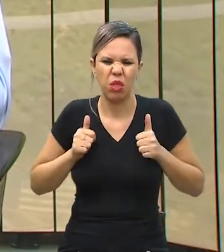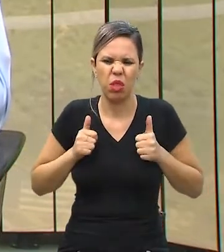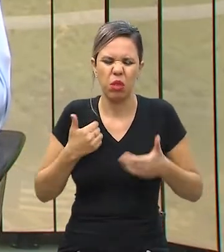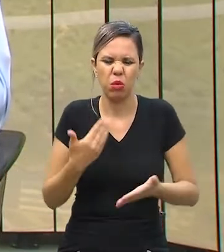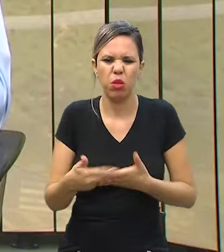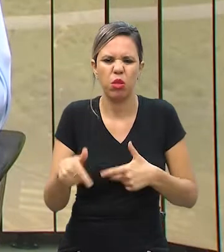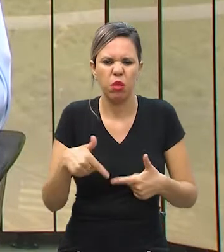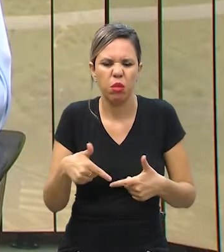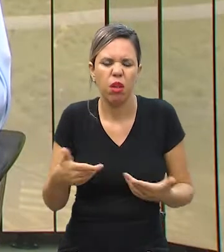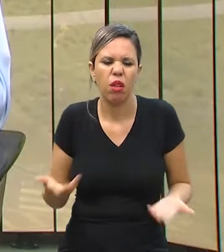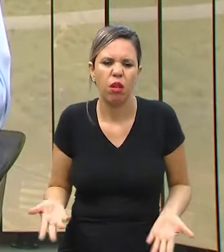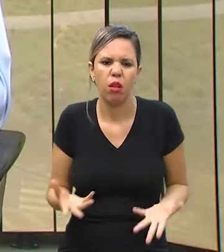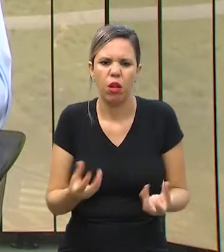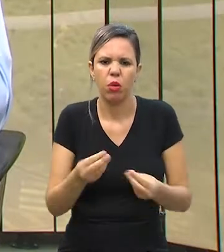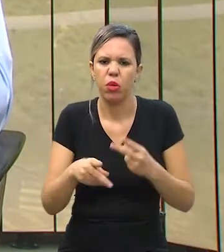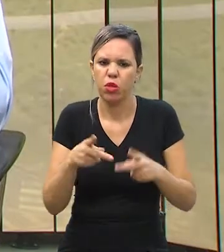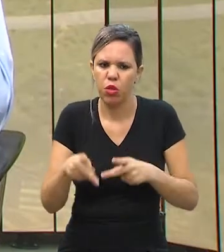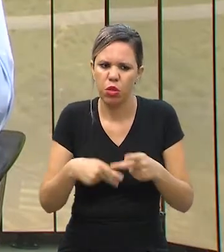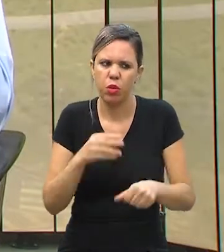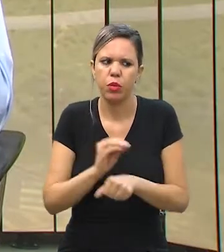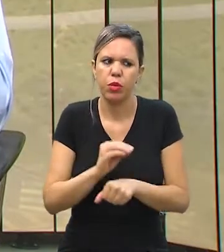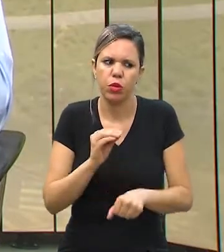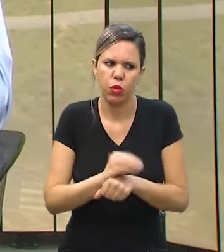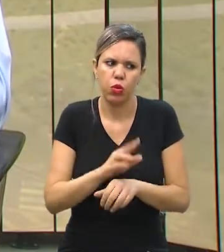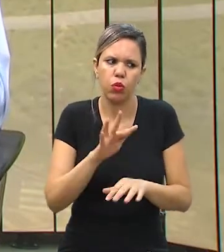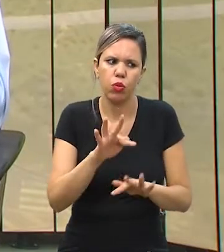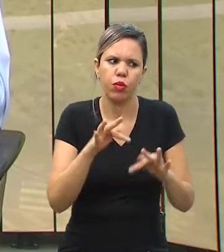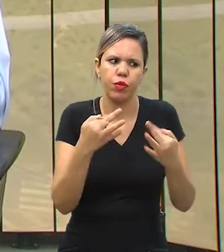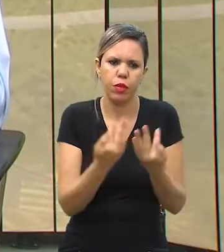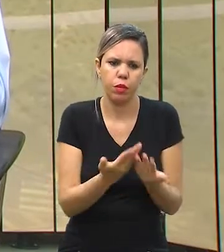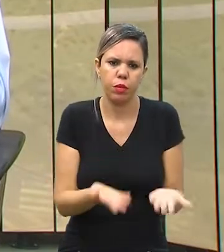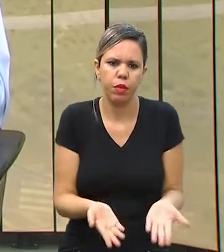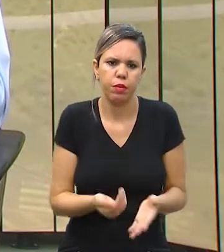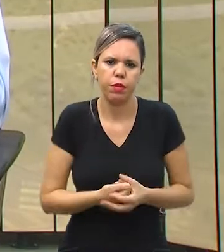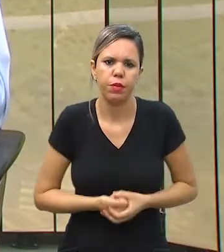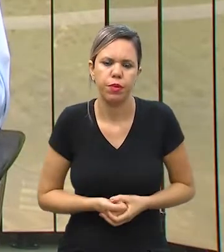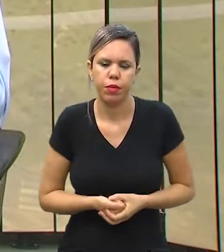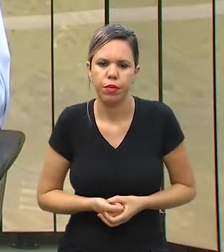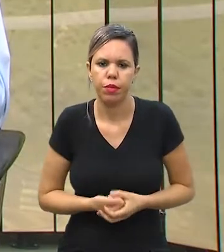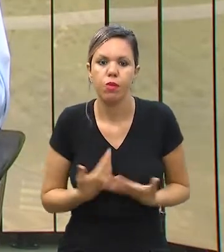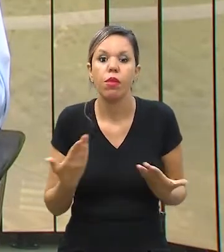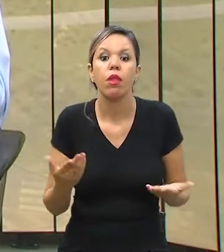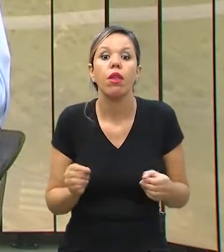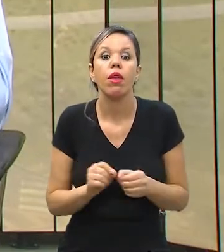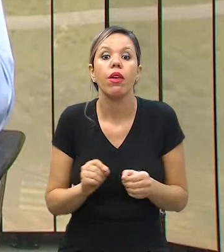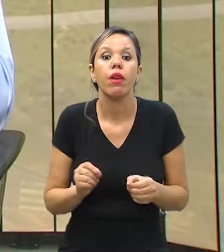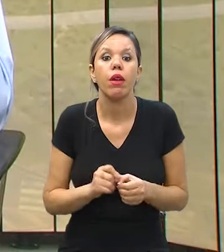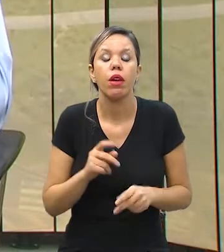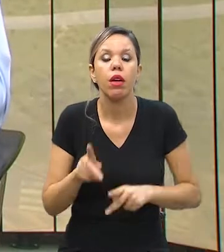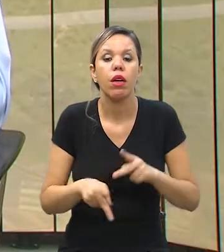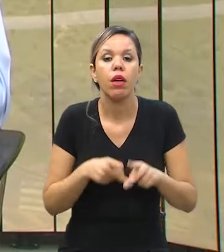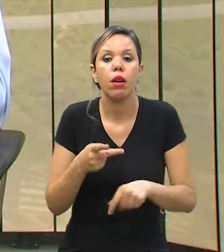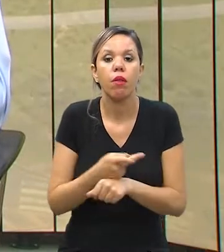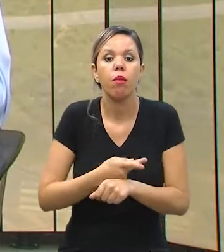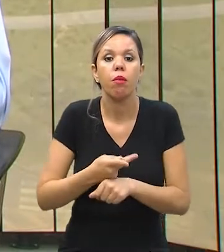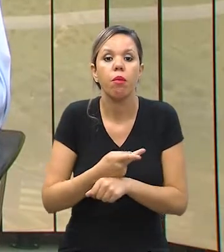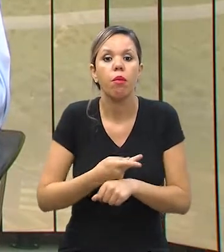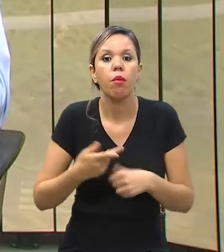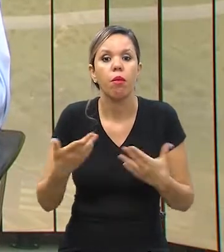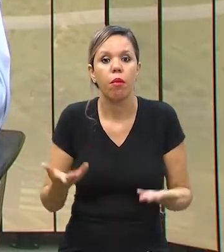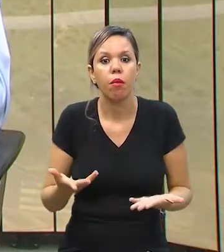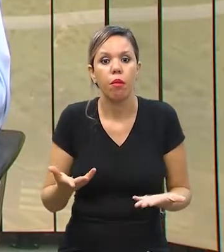estão desempregadas e muitas pessoas precisam sustentar suas famílias. E aí o que a pessoa procura?